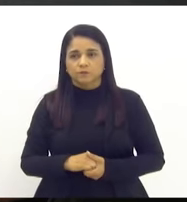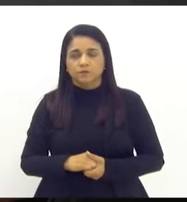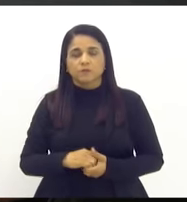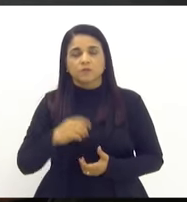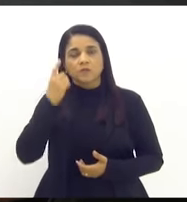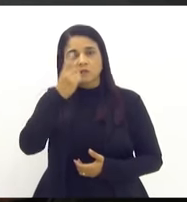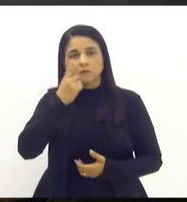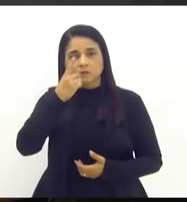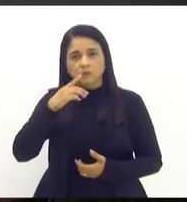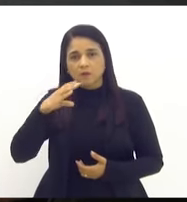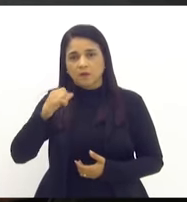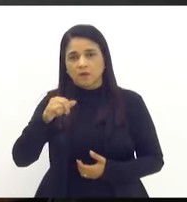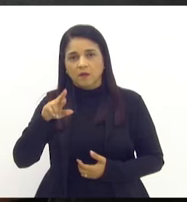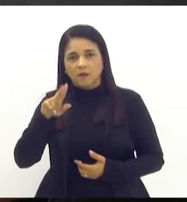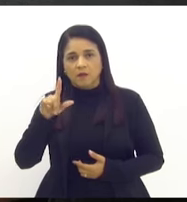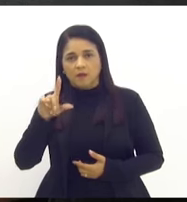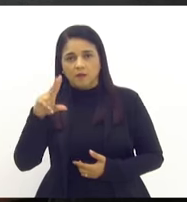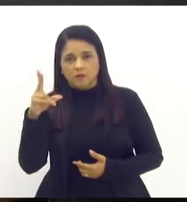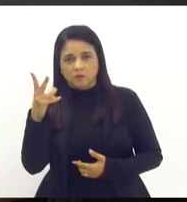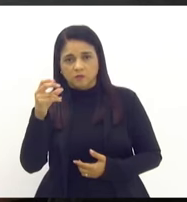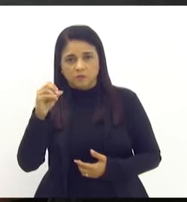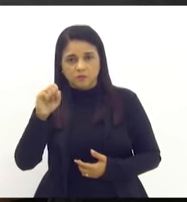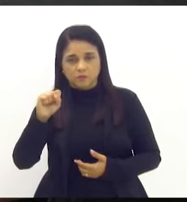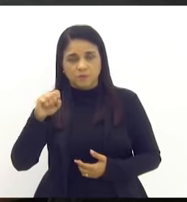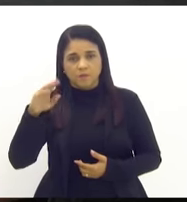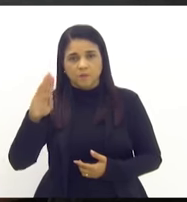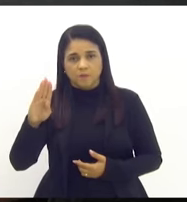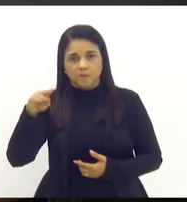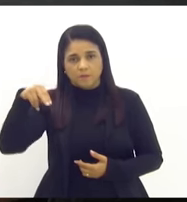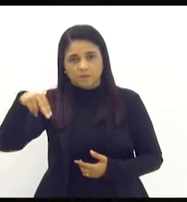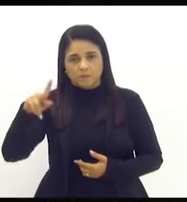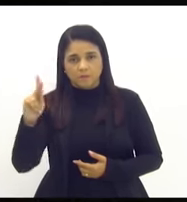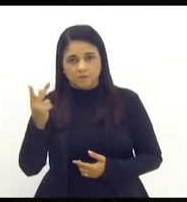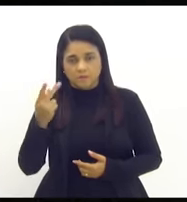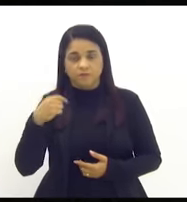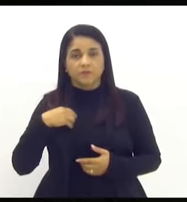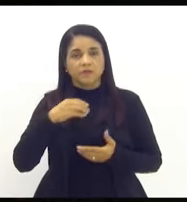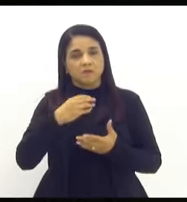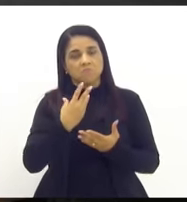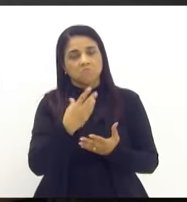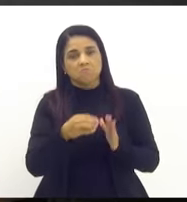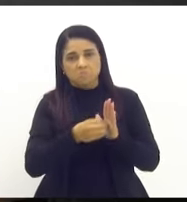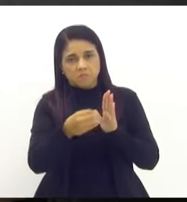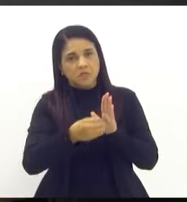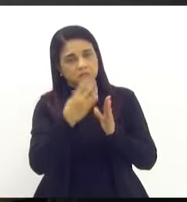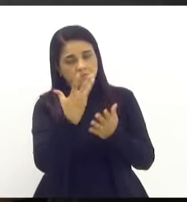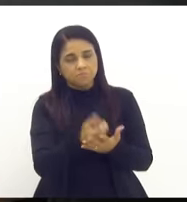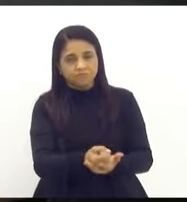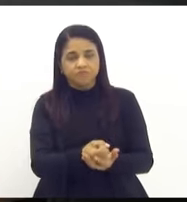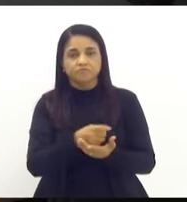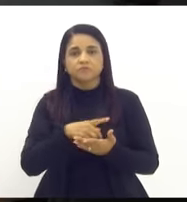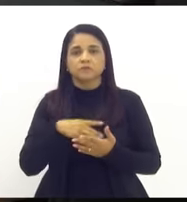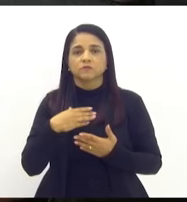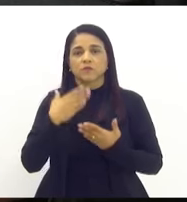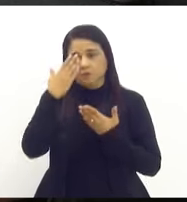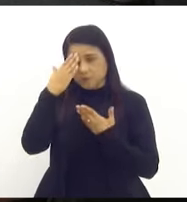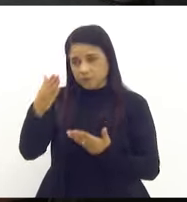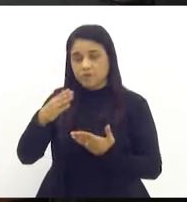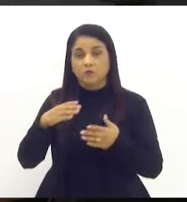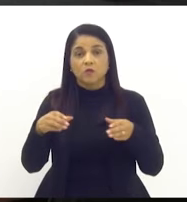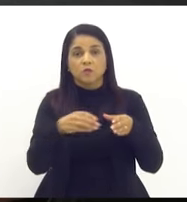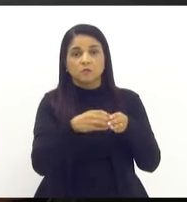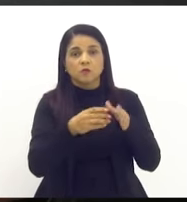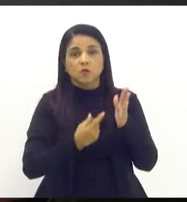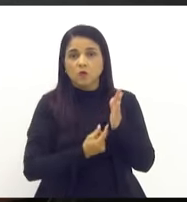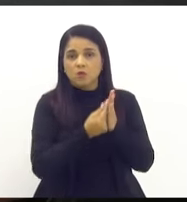deputado Carlinhos BNH parecer favorável Presidente obrigado pela comissão de orçamento e